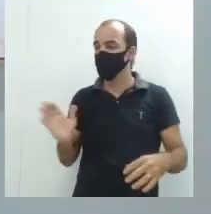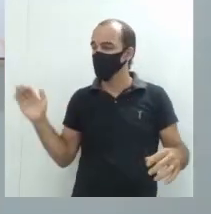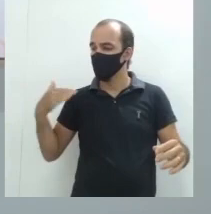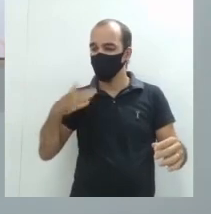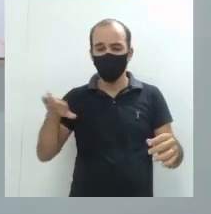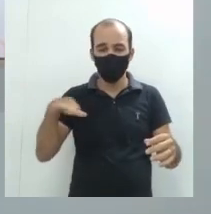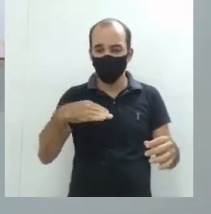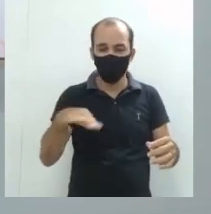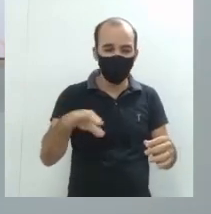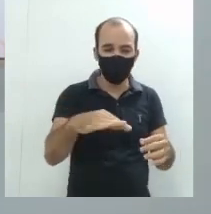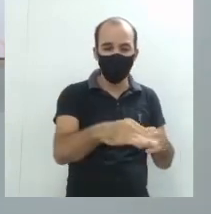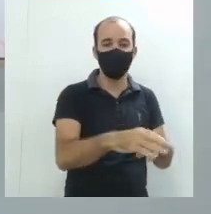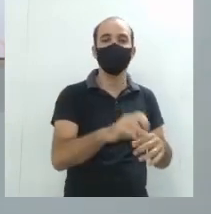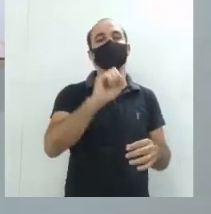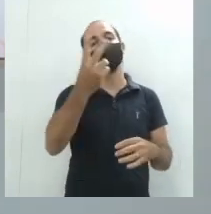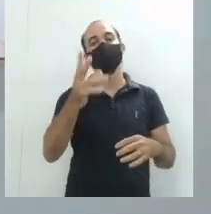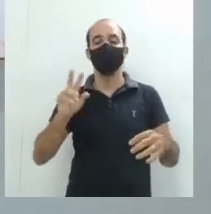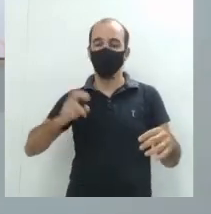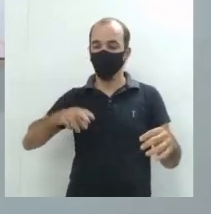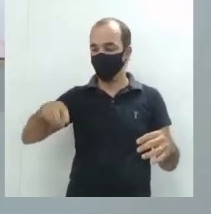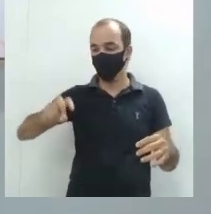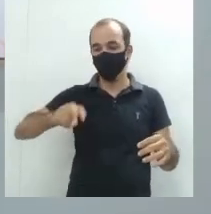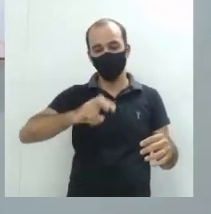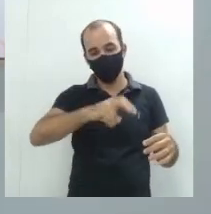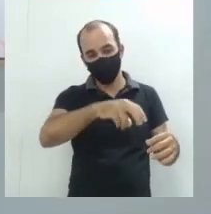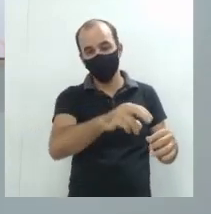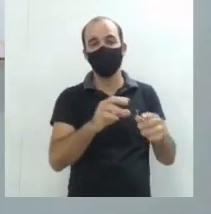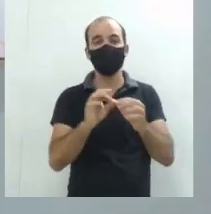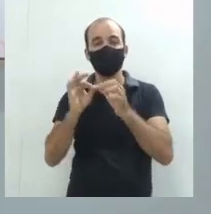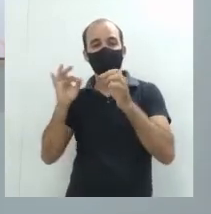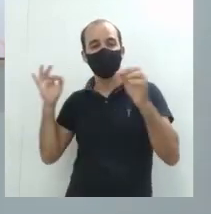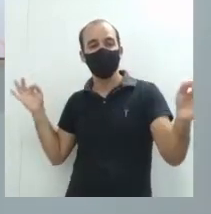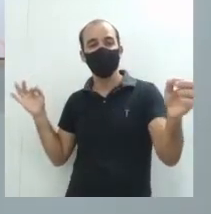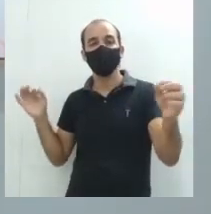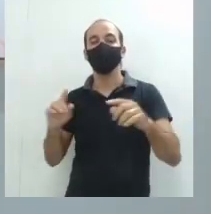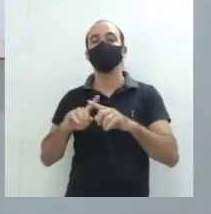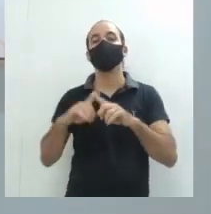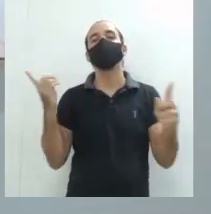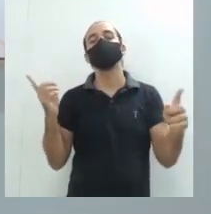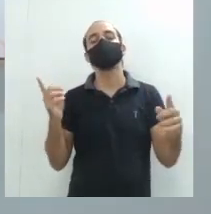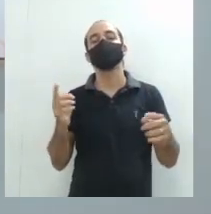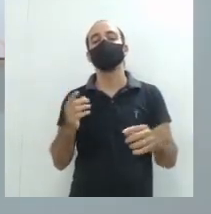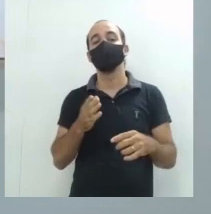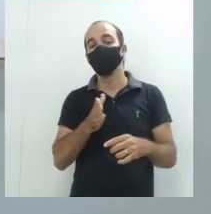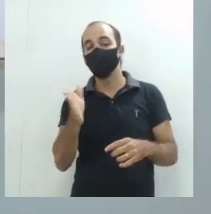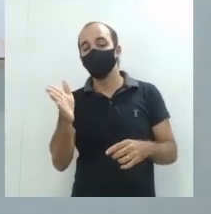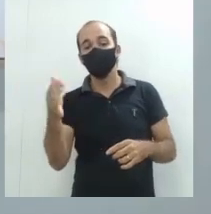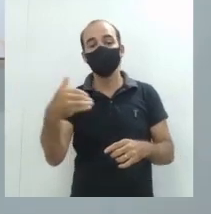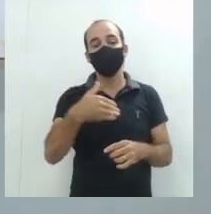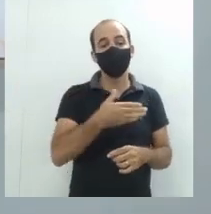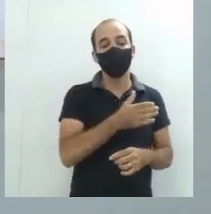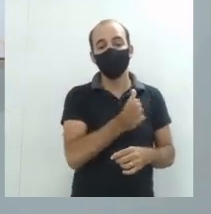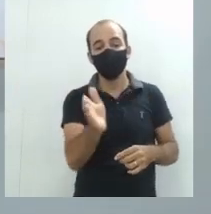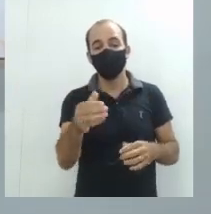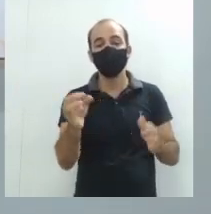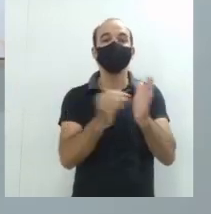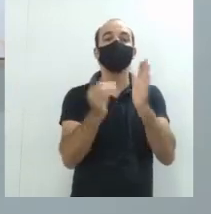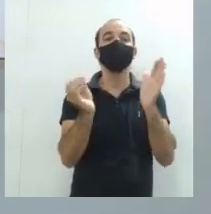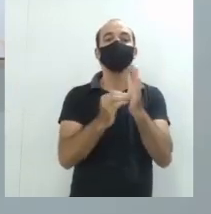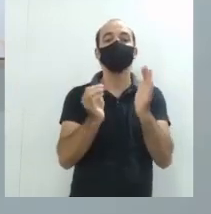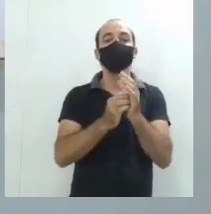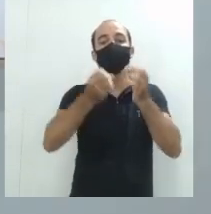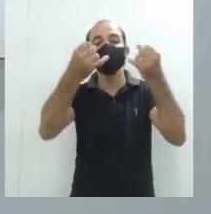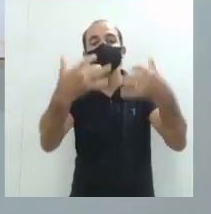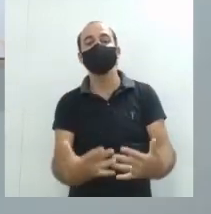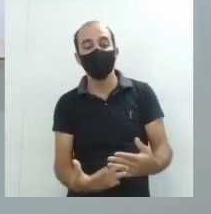metros. Massa. Mas faltou dizer o que mesmo? Qual é a direção e qual é o sentido que eu vou ter que andar